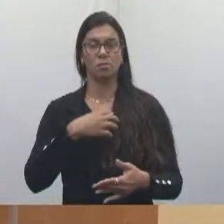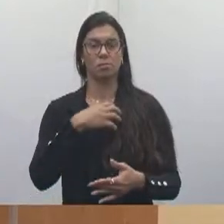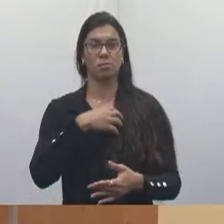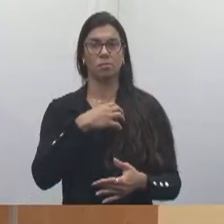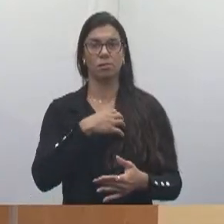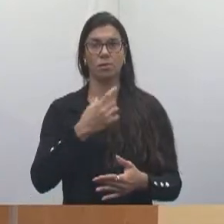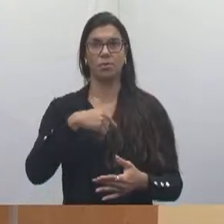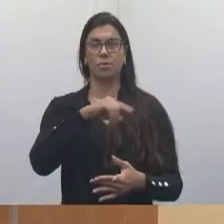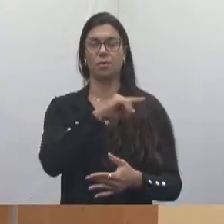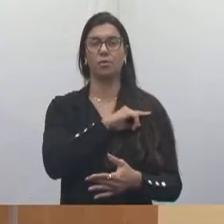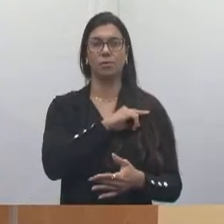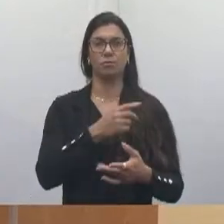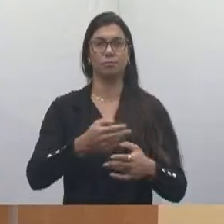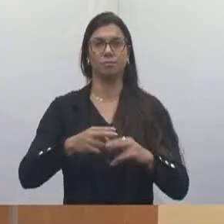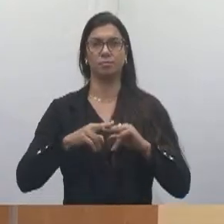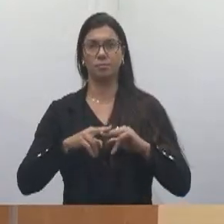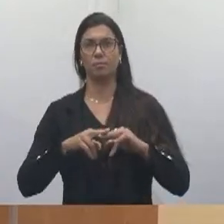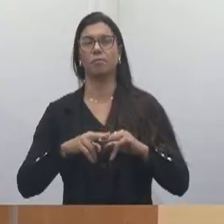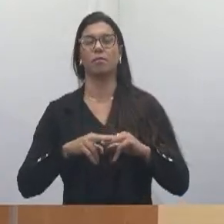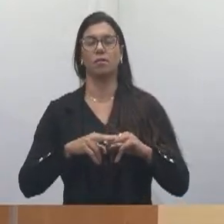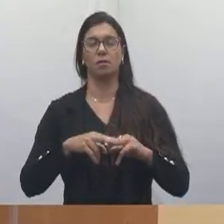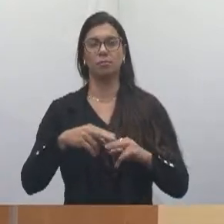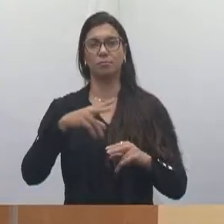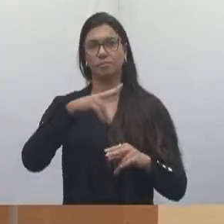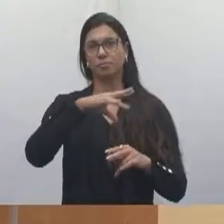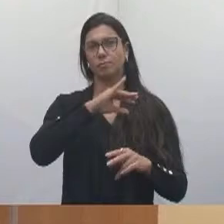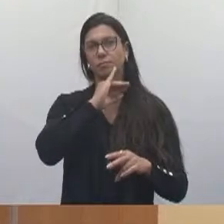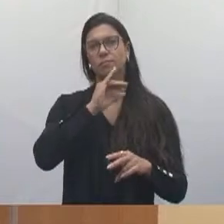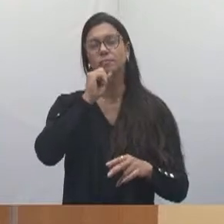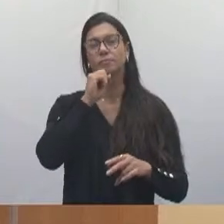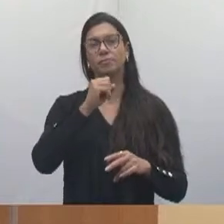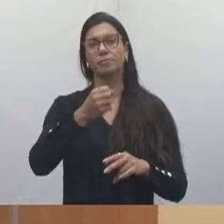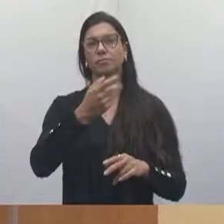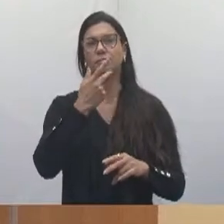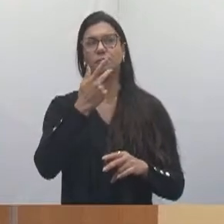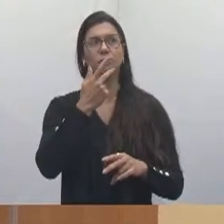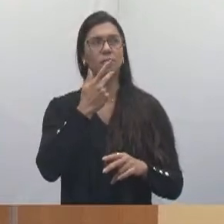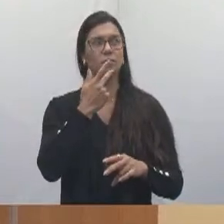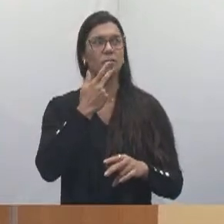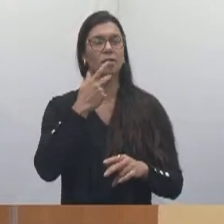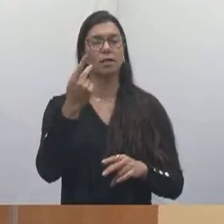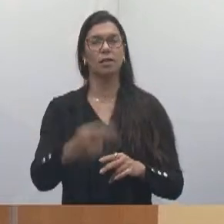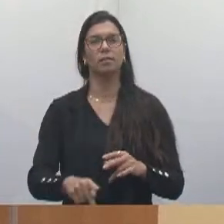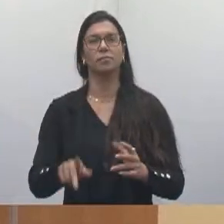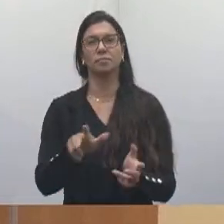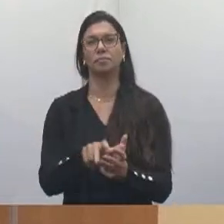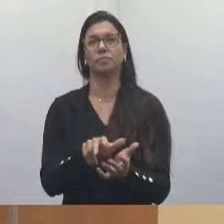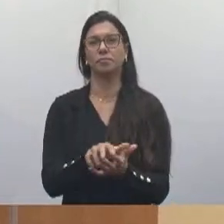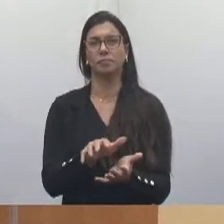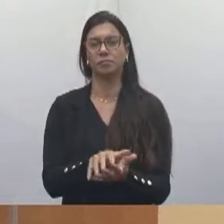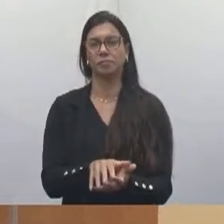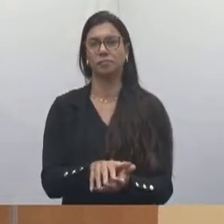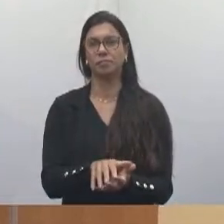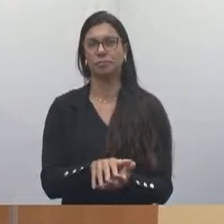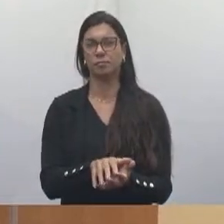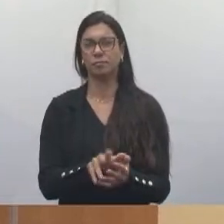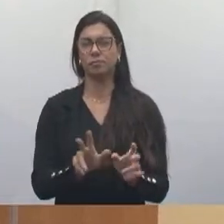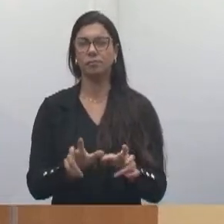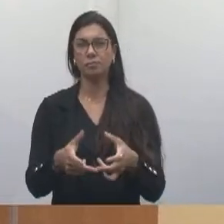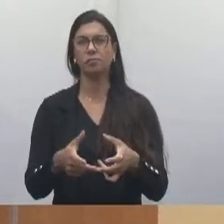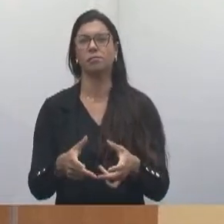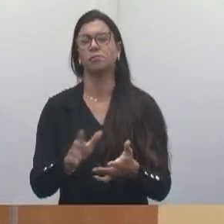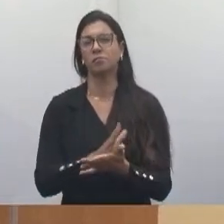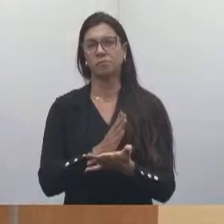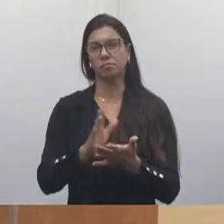sentido, e é por isso que, assim como o prefeito Isaías falou no começo, que essa Câmara Municipal, apesar de ter alguns